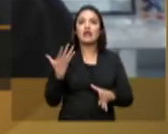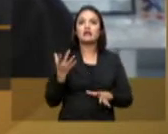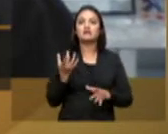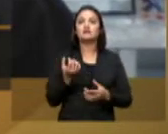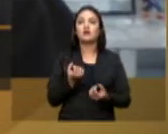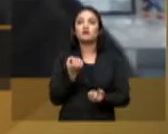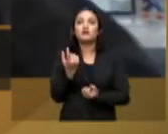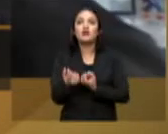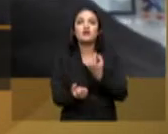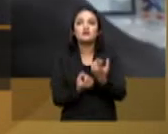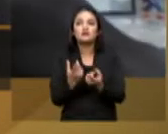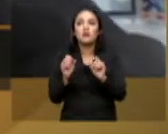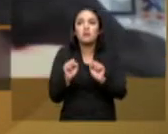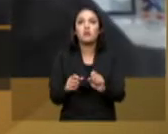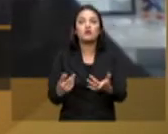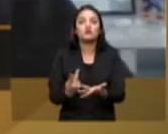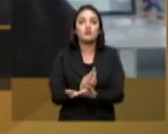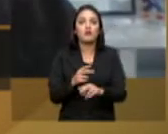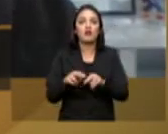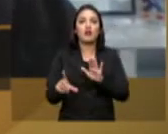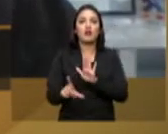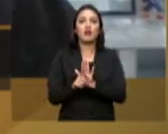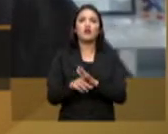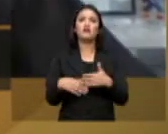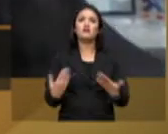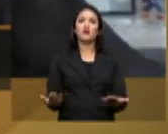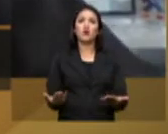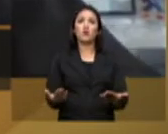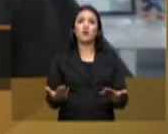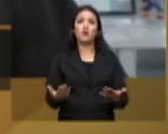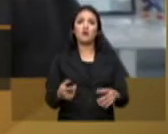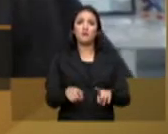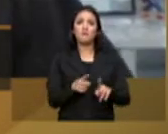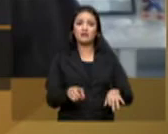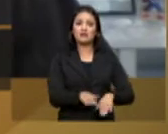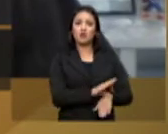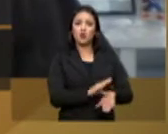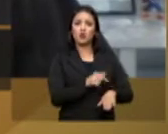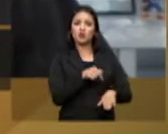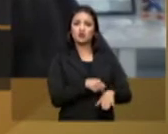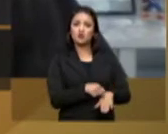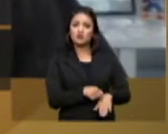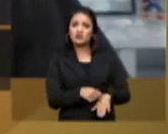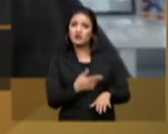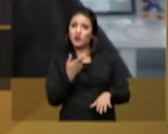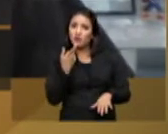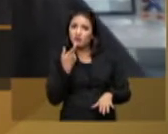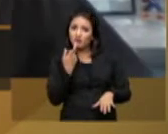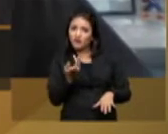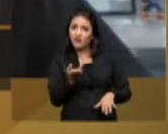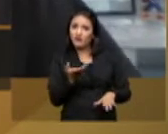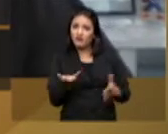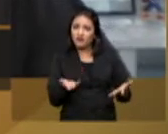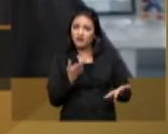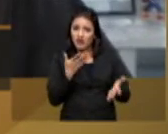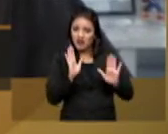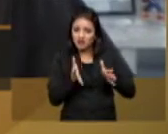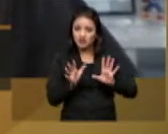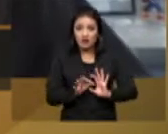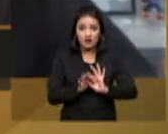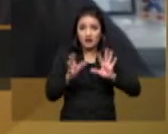ser viabilizada por lei, por que é que existe o texto constitucional autorizando essas criações de forma expressa? Então, significa dizer